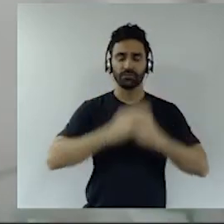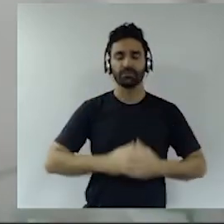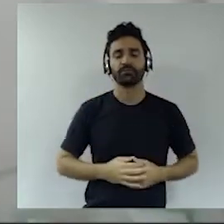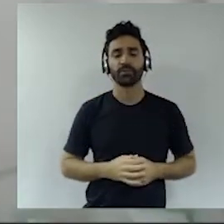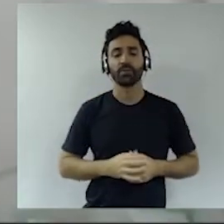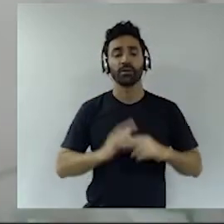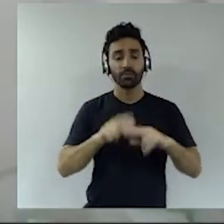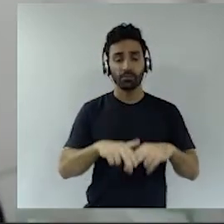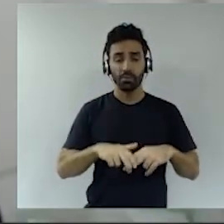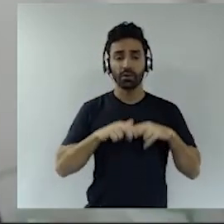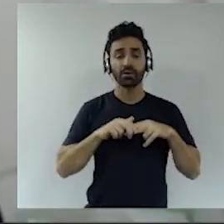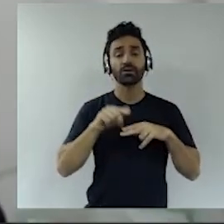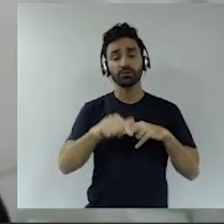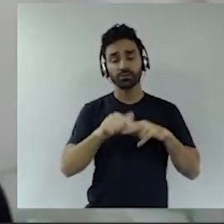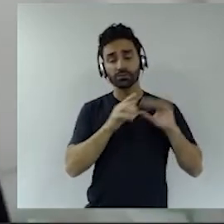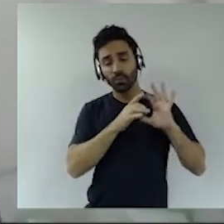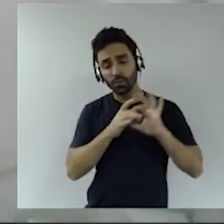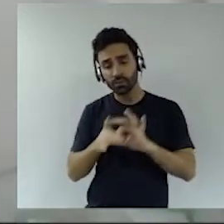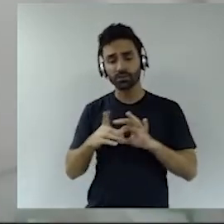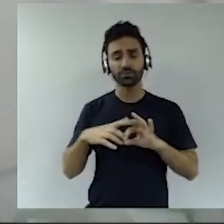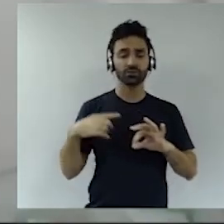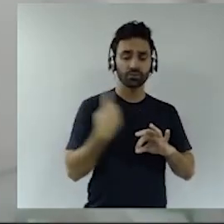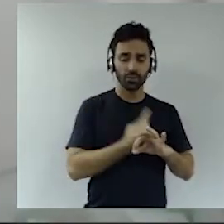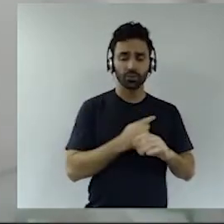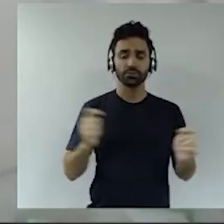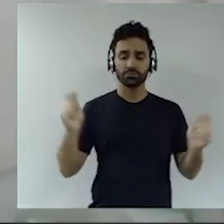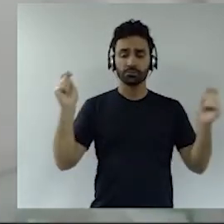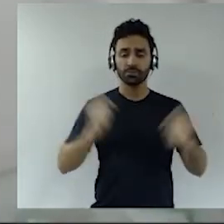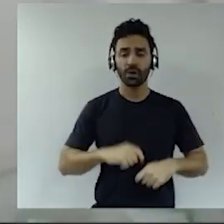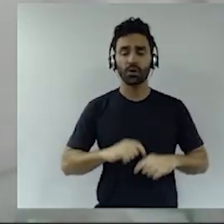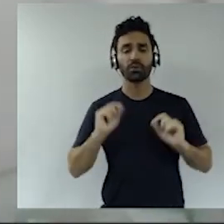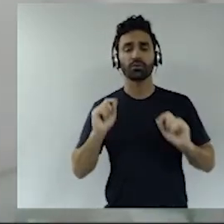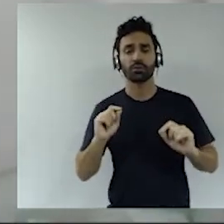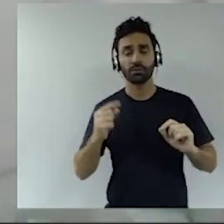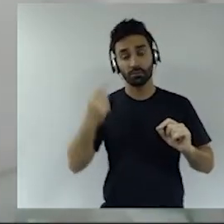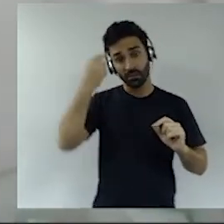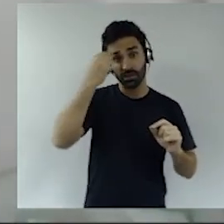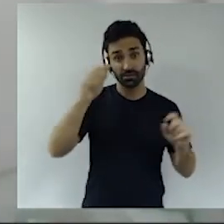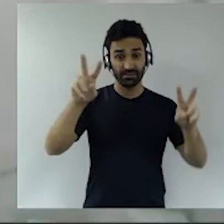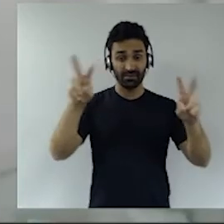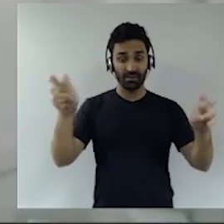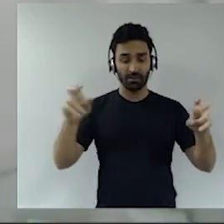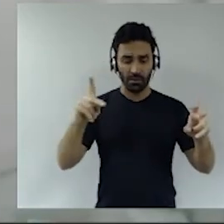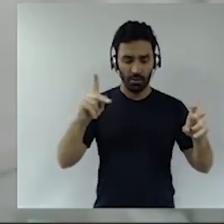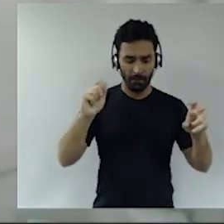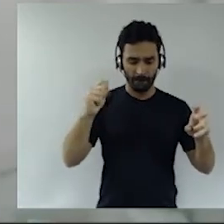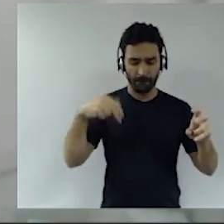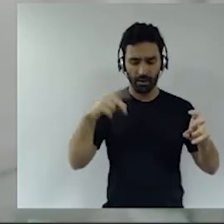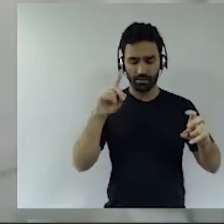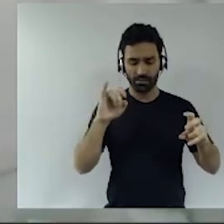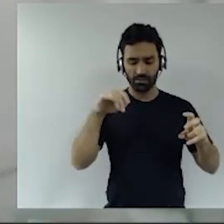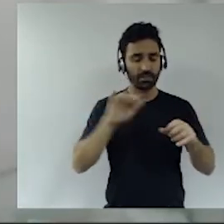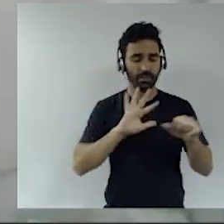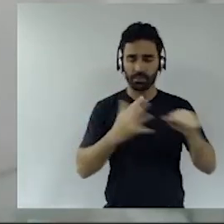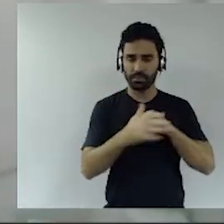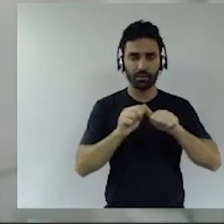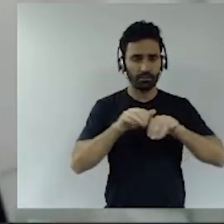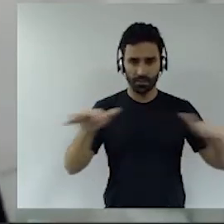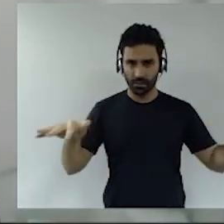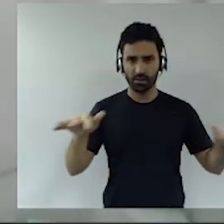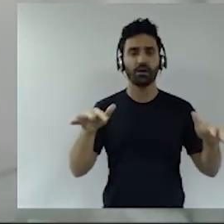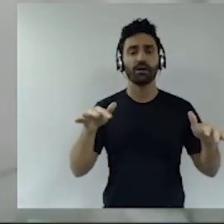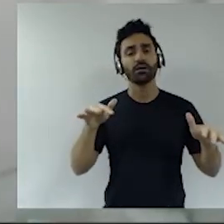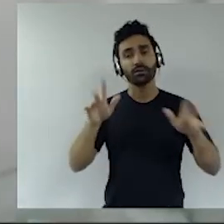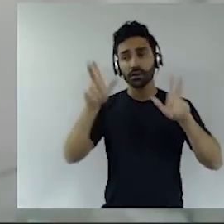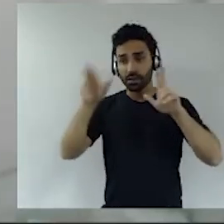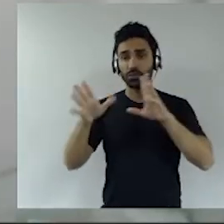nessa perspectiva que nós podemos tratar o tema da pandemia, na perspectiva da Organização